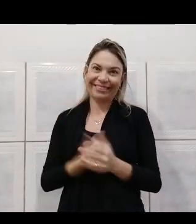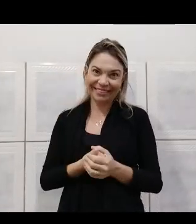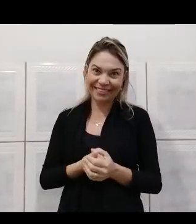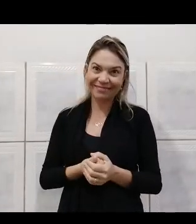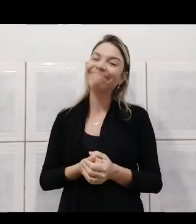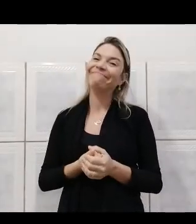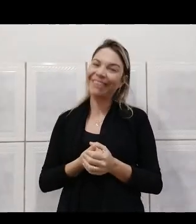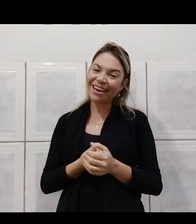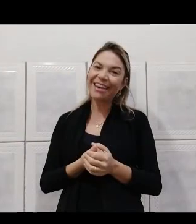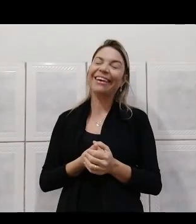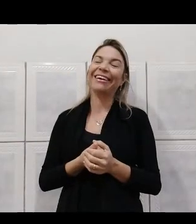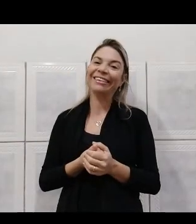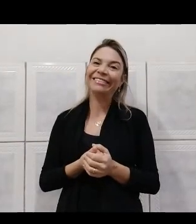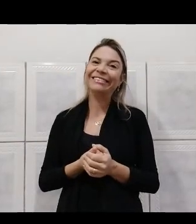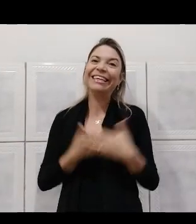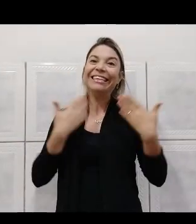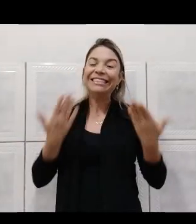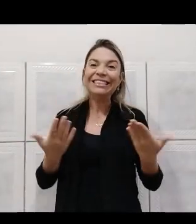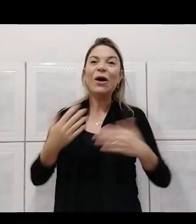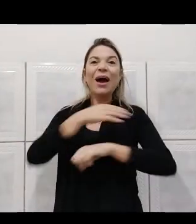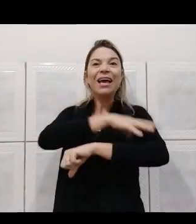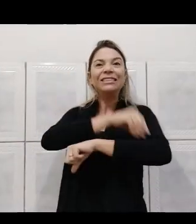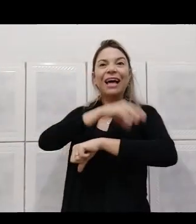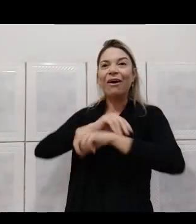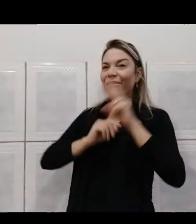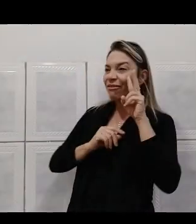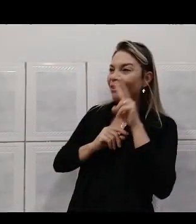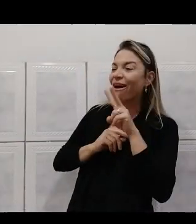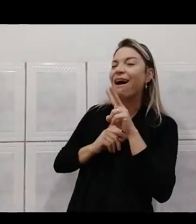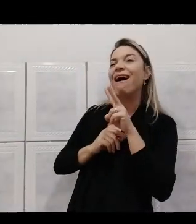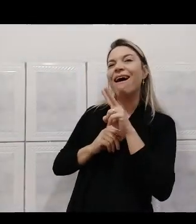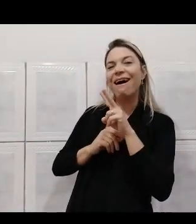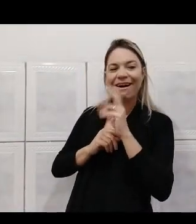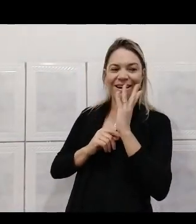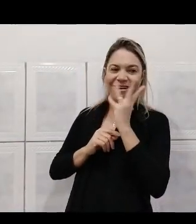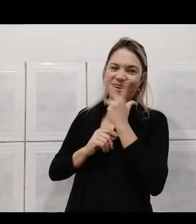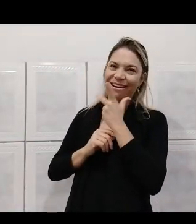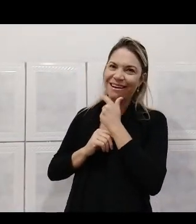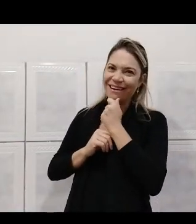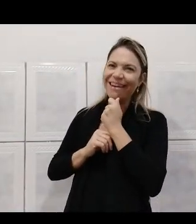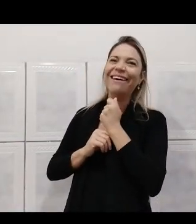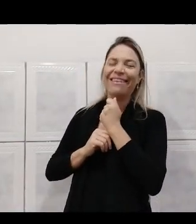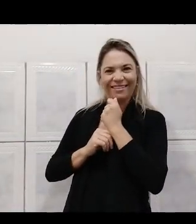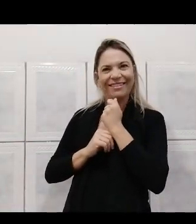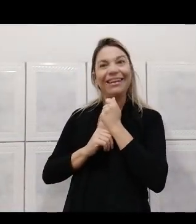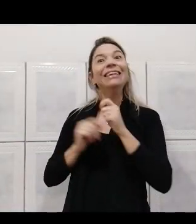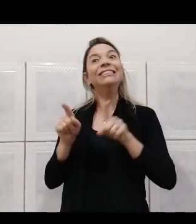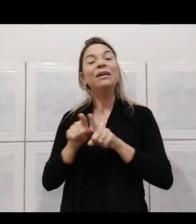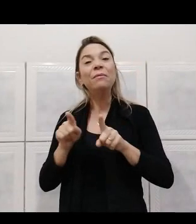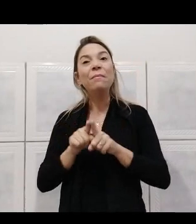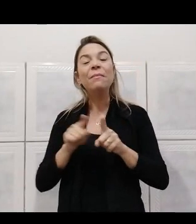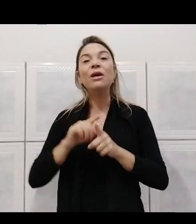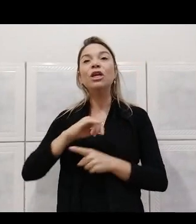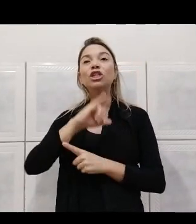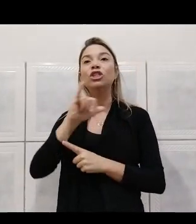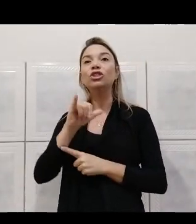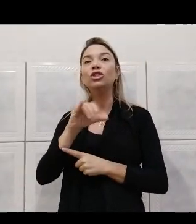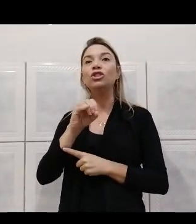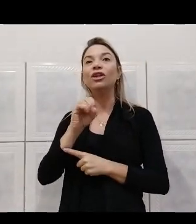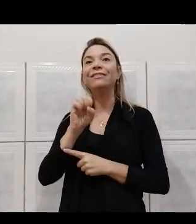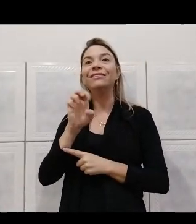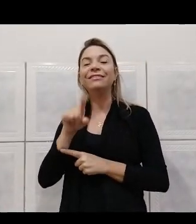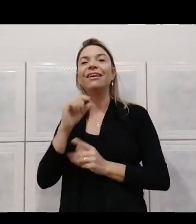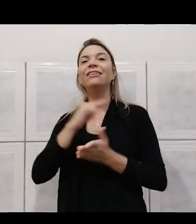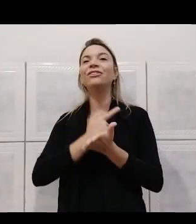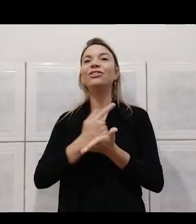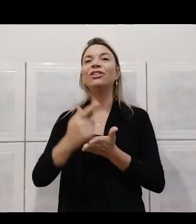recebi esses filhos, Esaú, que estão aqui comigo. José também, lá em Gênesis, no capítulo